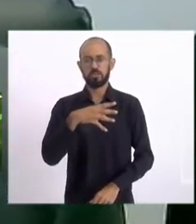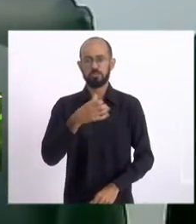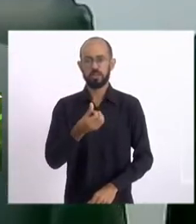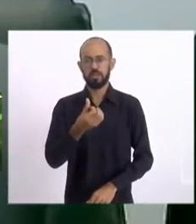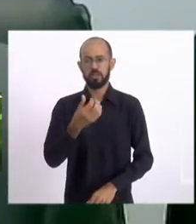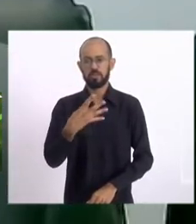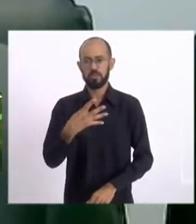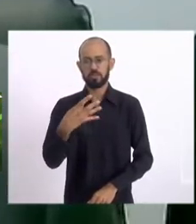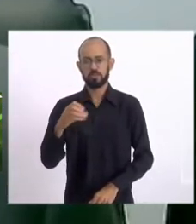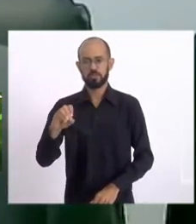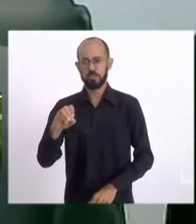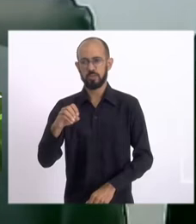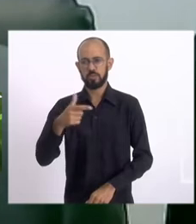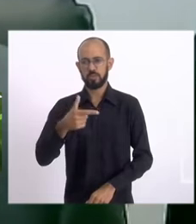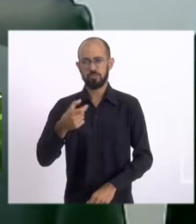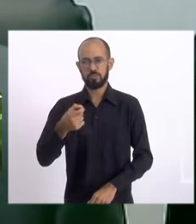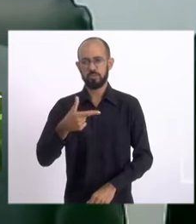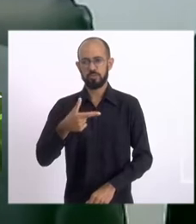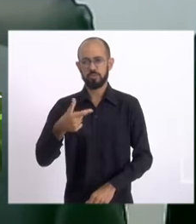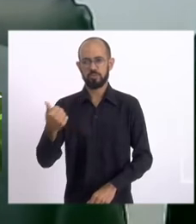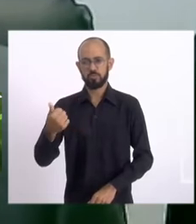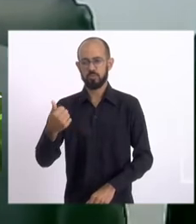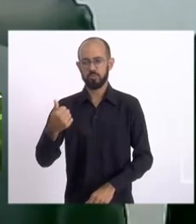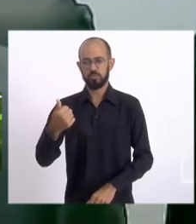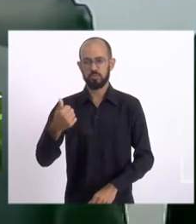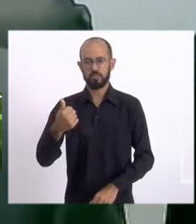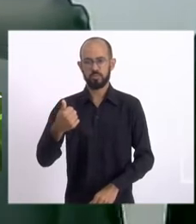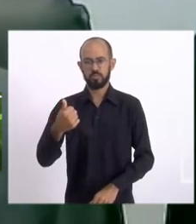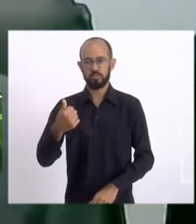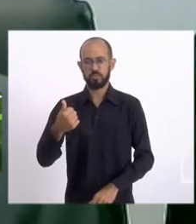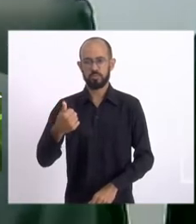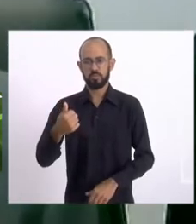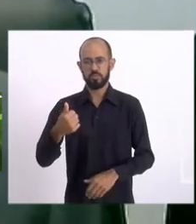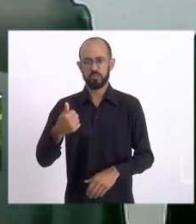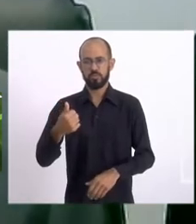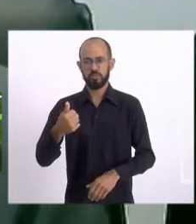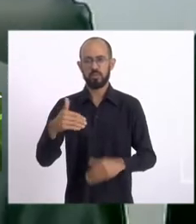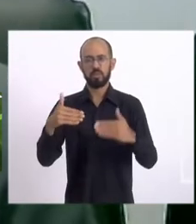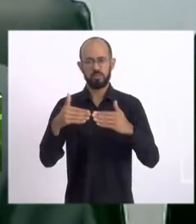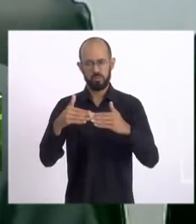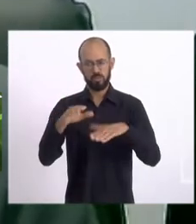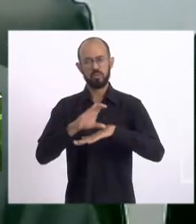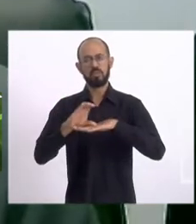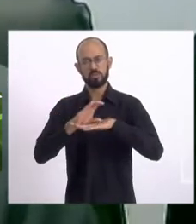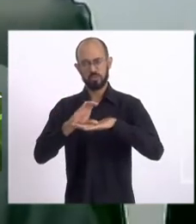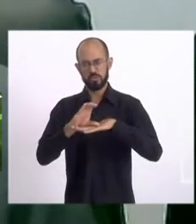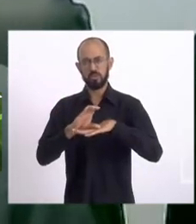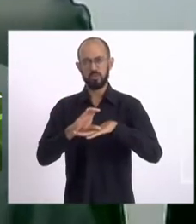4640-2021, de autoria, não, parecer pela constitucionalidade.